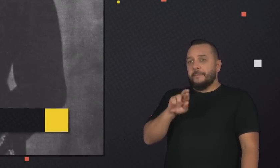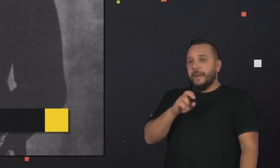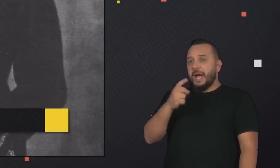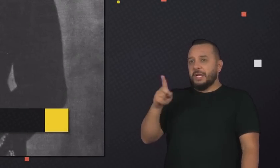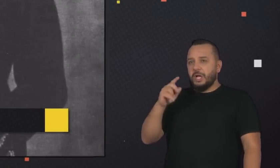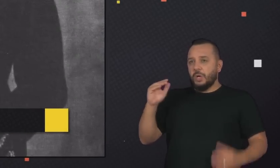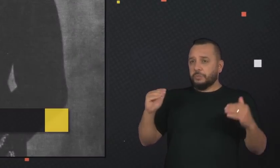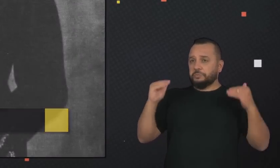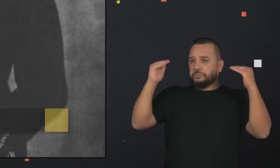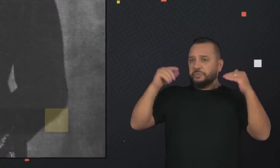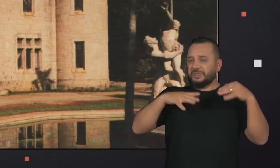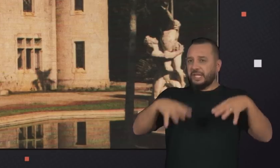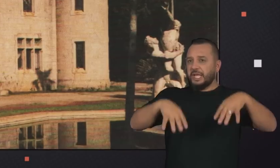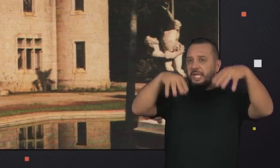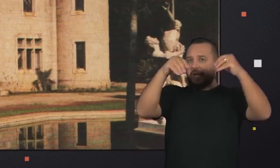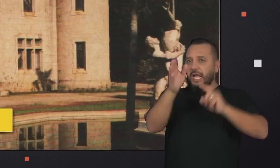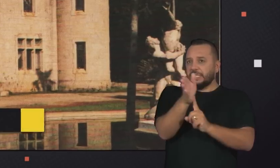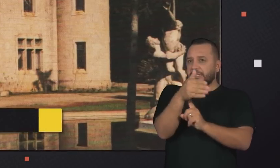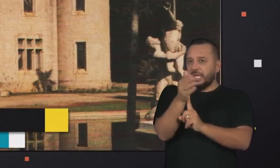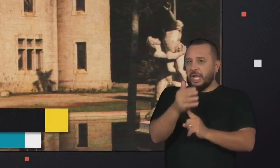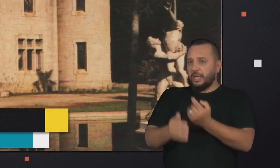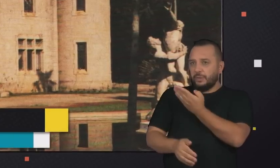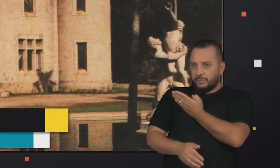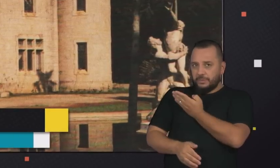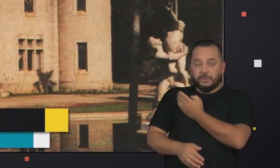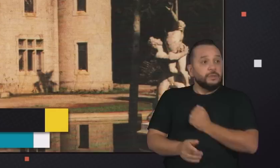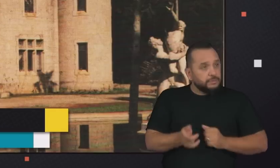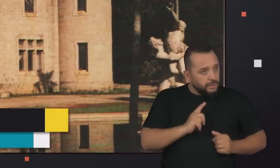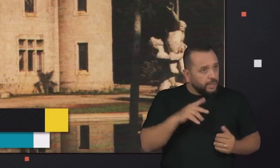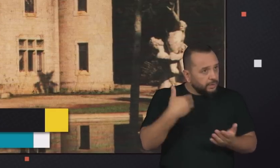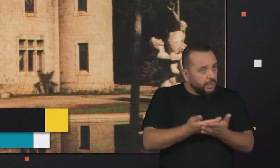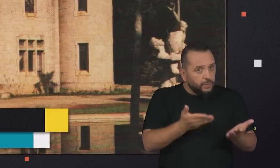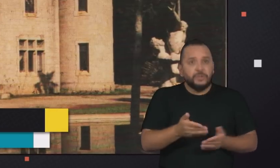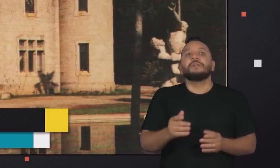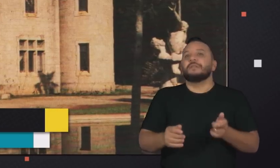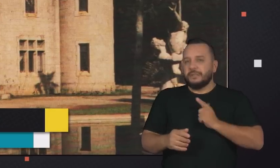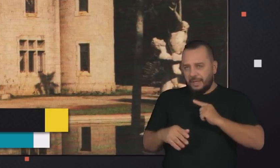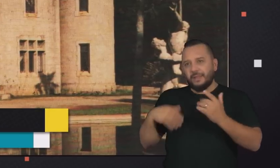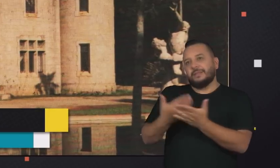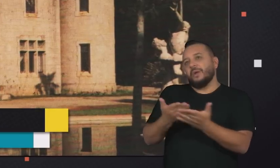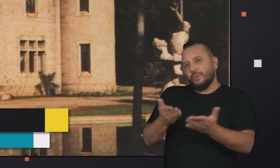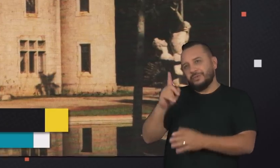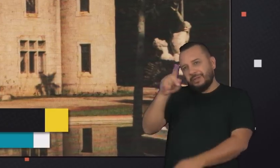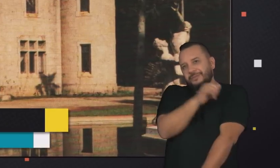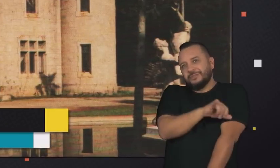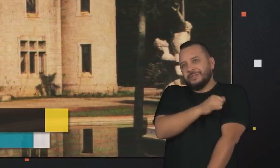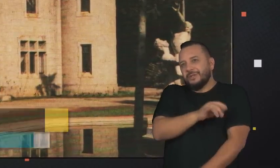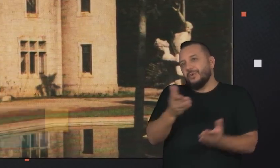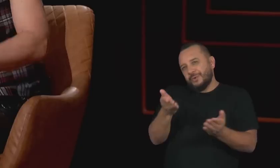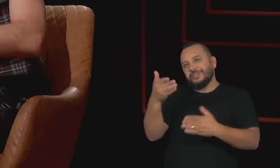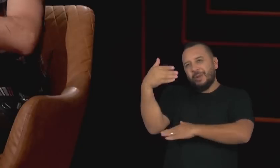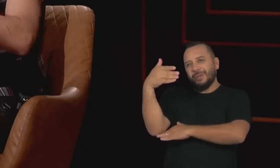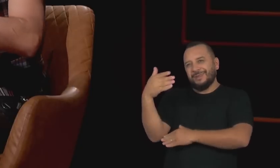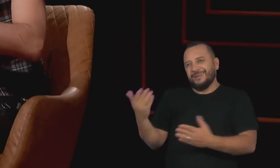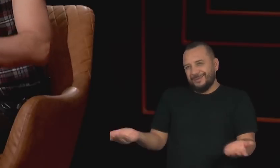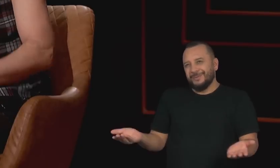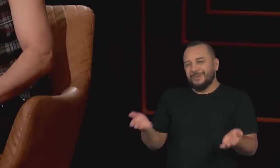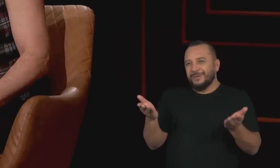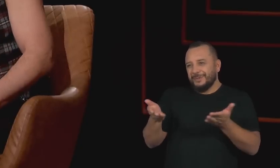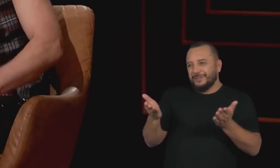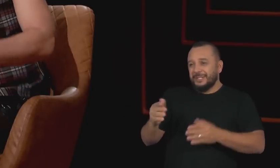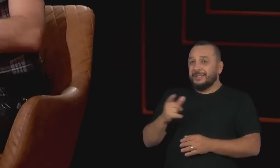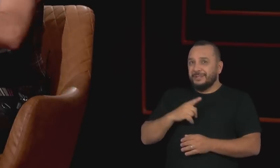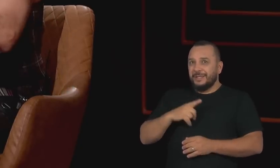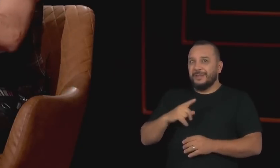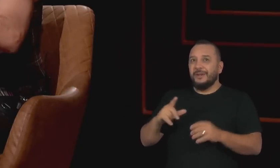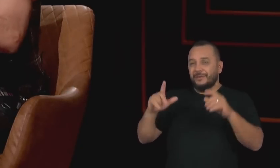aquele castelo Itaipava e tal. Ainda existe, né, esse castelo? Existe, hoje em dia é um salão de... tipo um hotel e tal. É. Uma vez até vi uma foto de uma pessoa